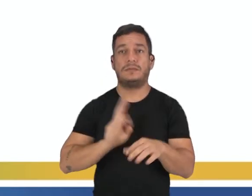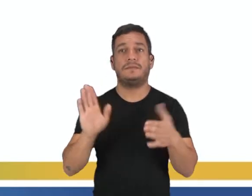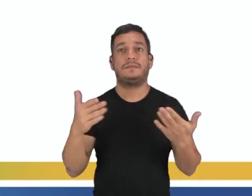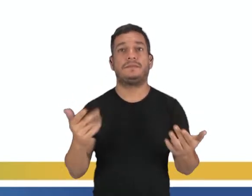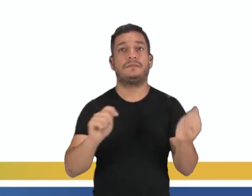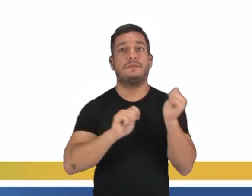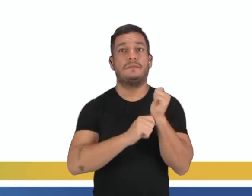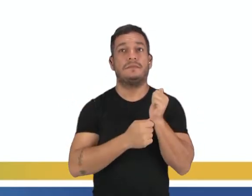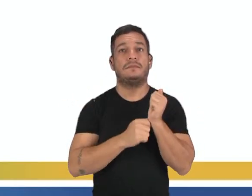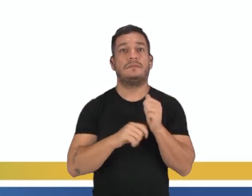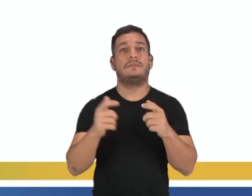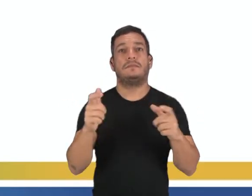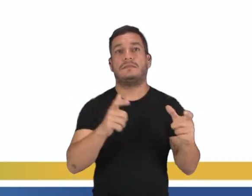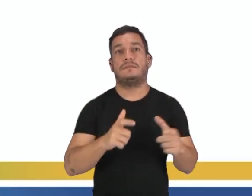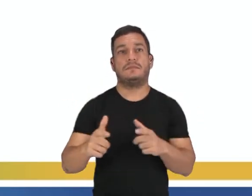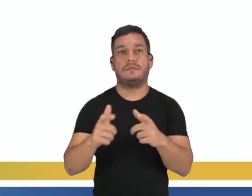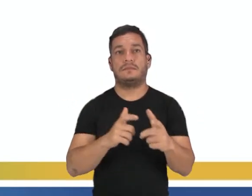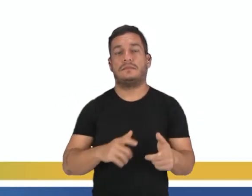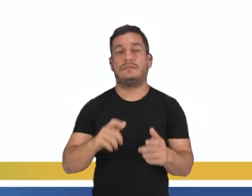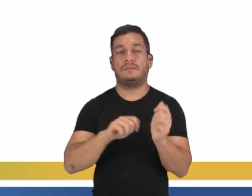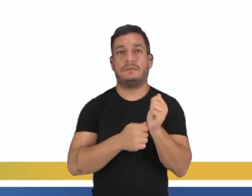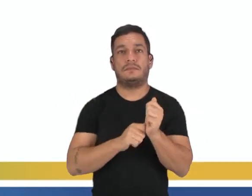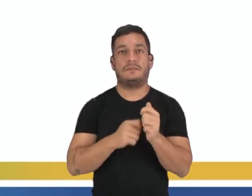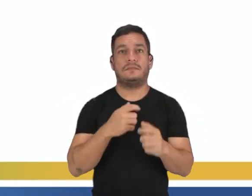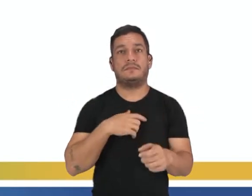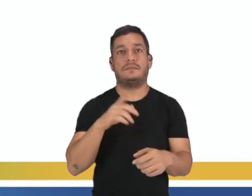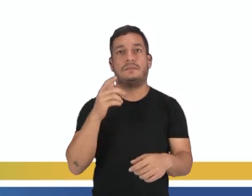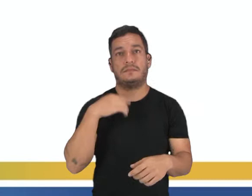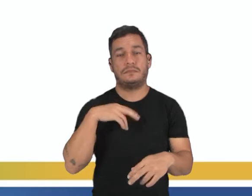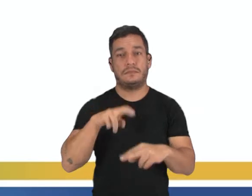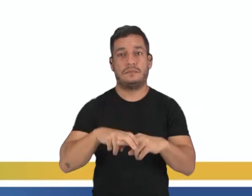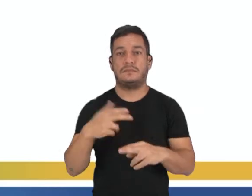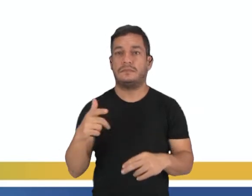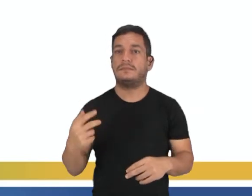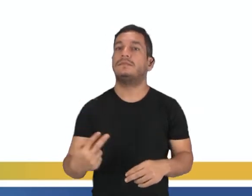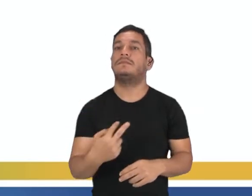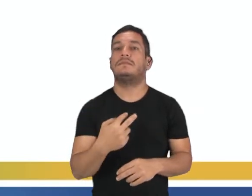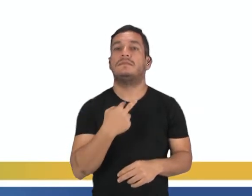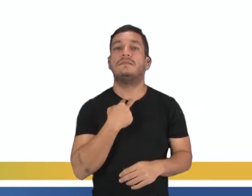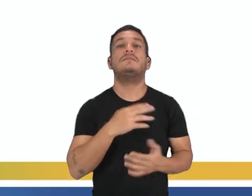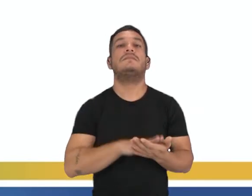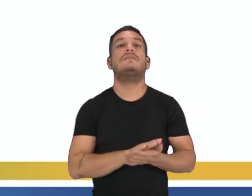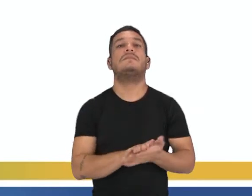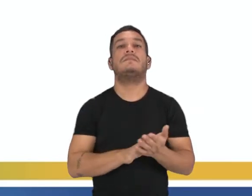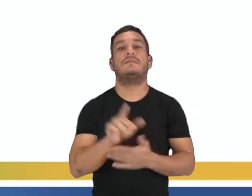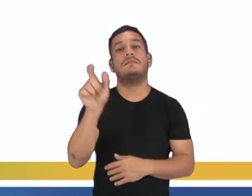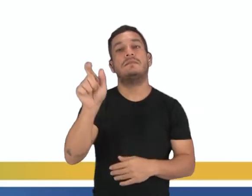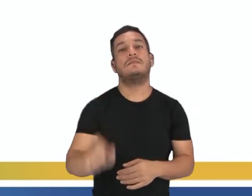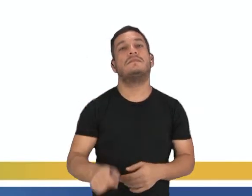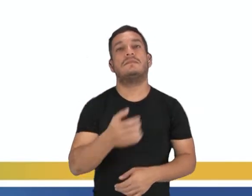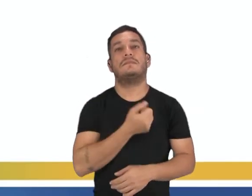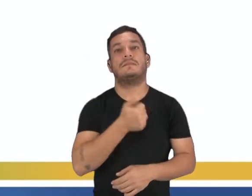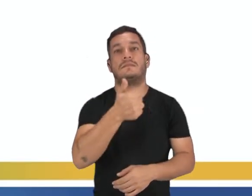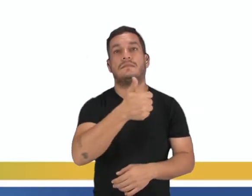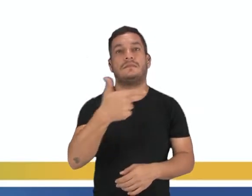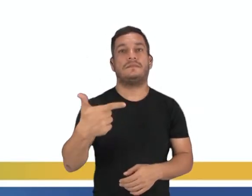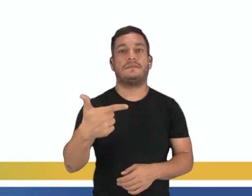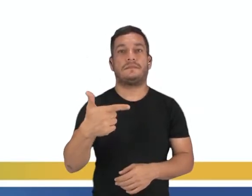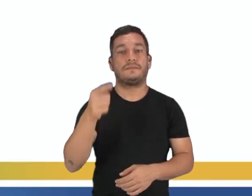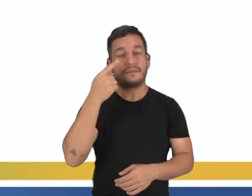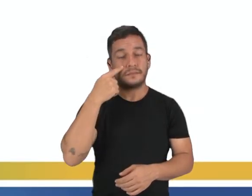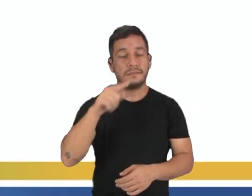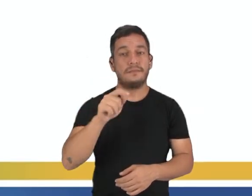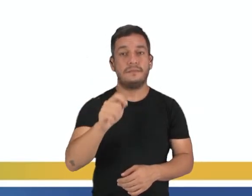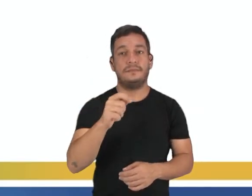o código de localização das cadeiras ainda desocupadas na coluna 16? Então, observem